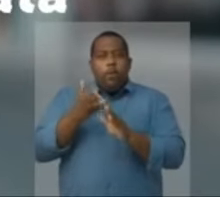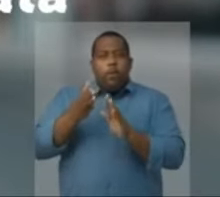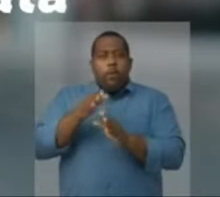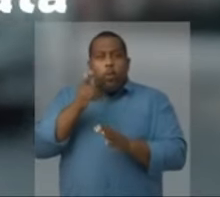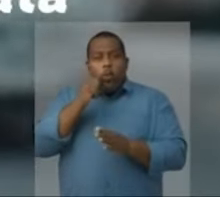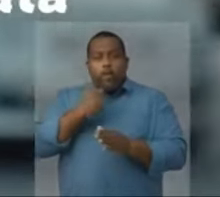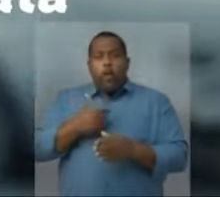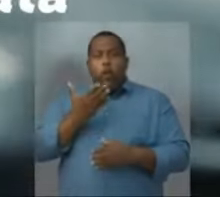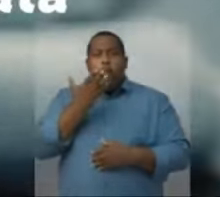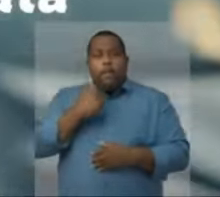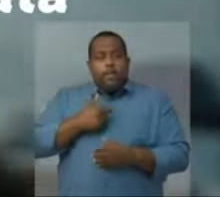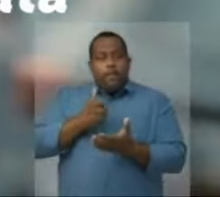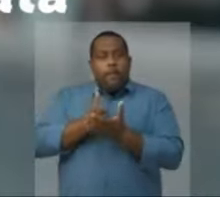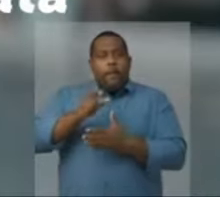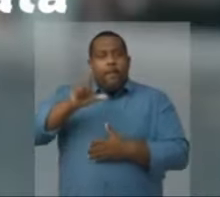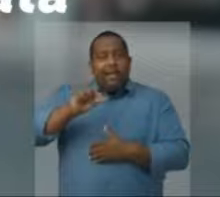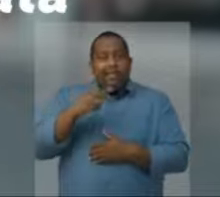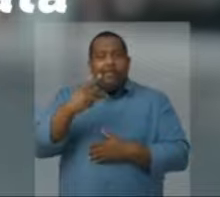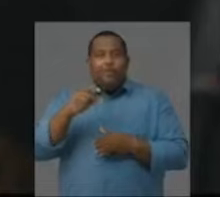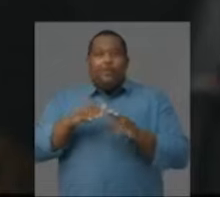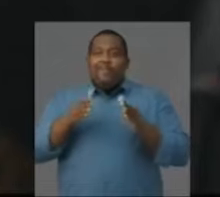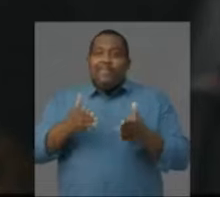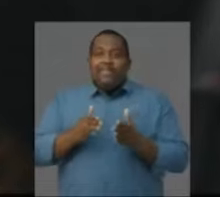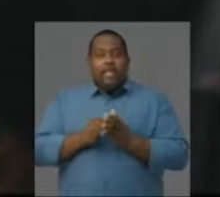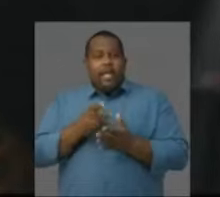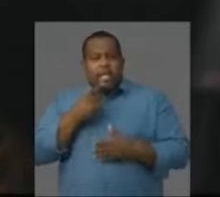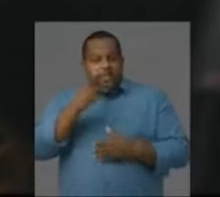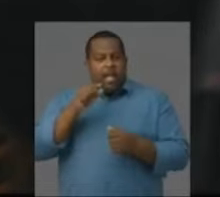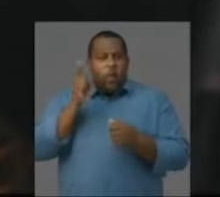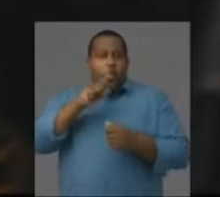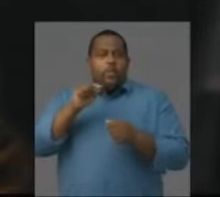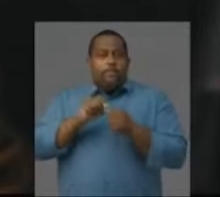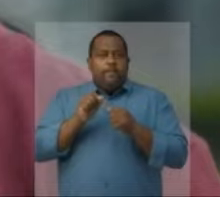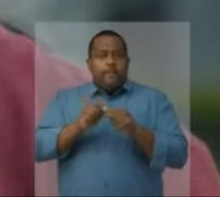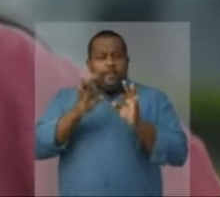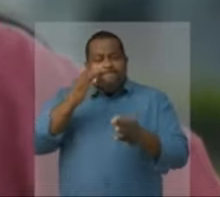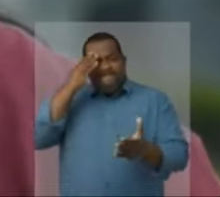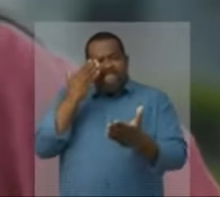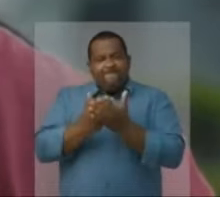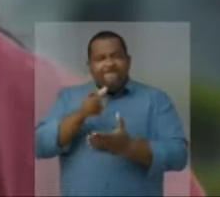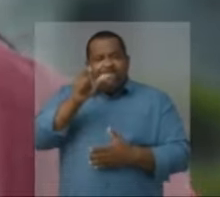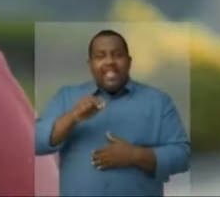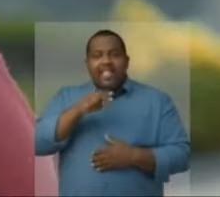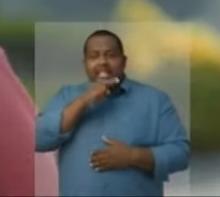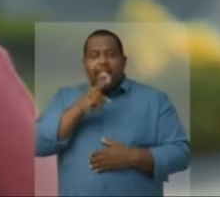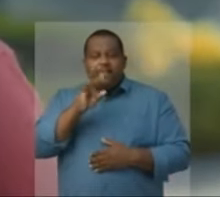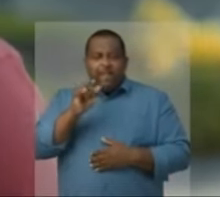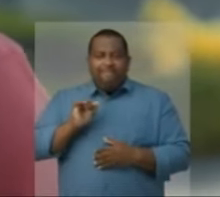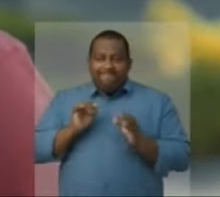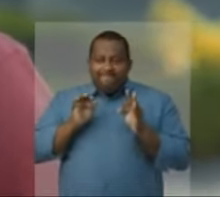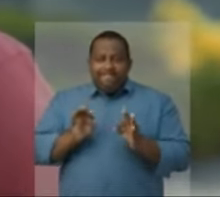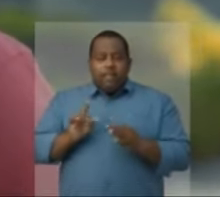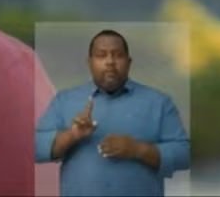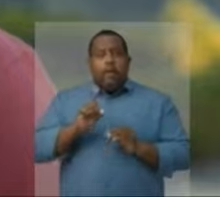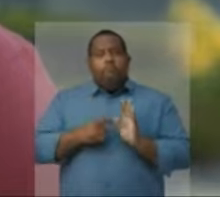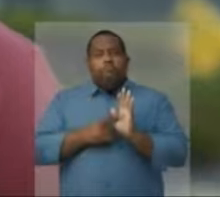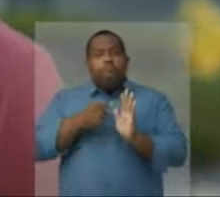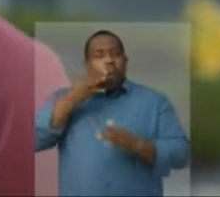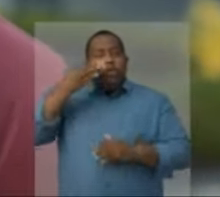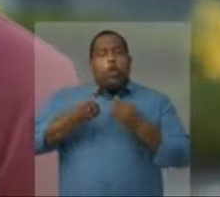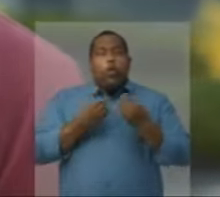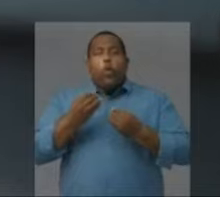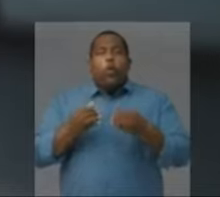pobres terem comida mais barata na sua mesa. O que ele fala, ele faz. Eu acredito que a ACM Neto, ele vai vir justamente para